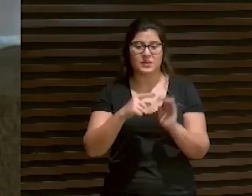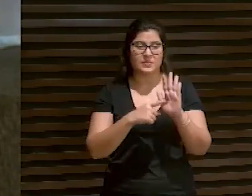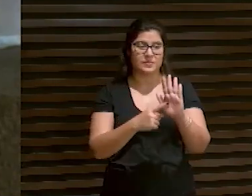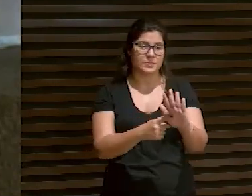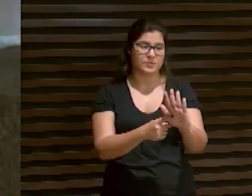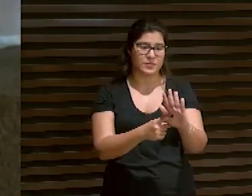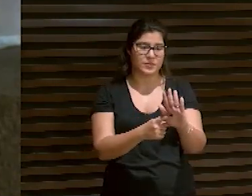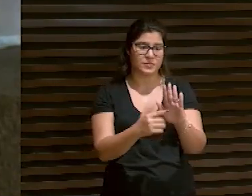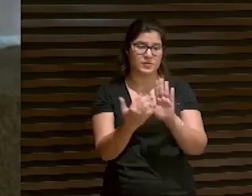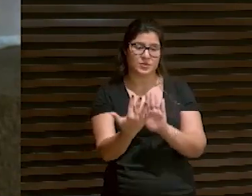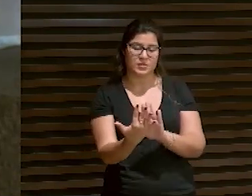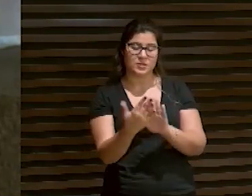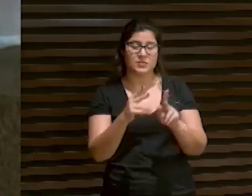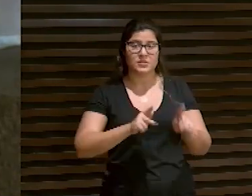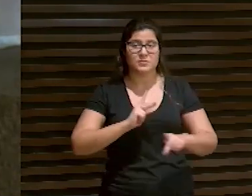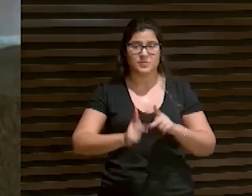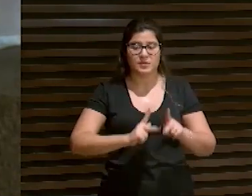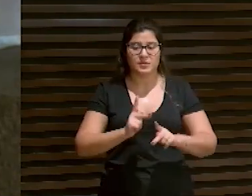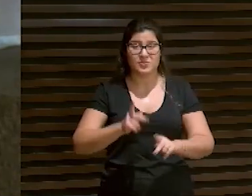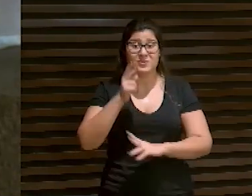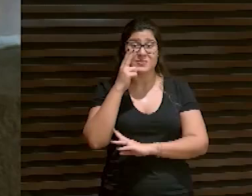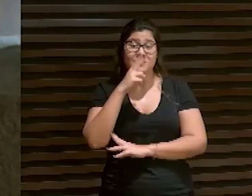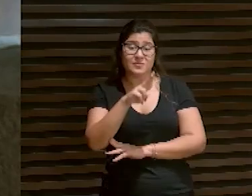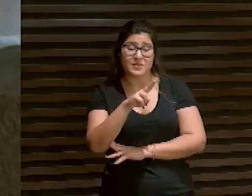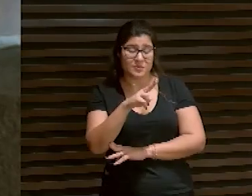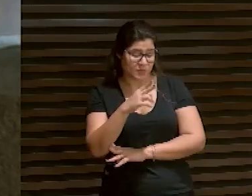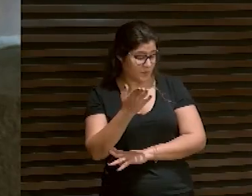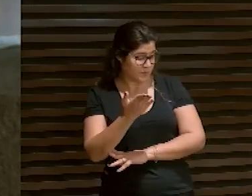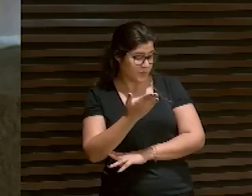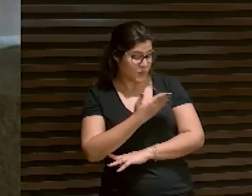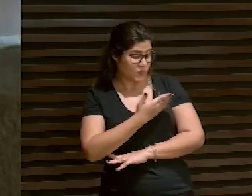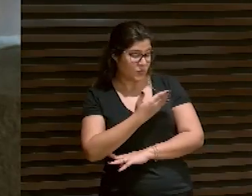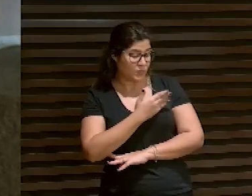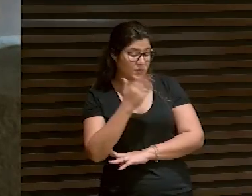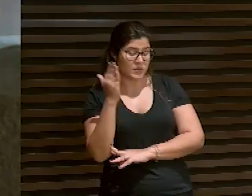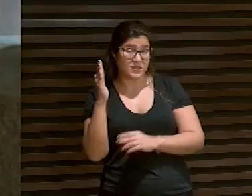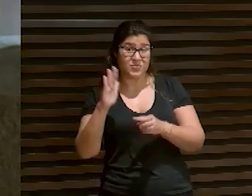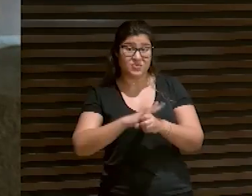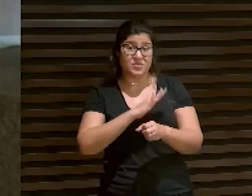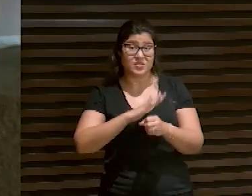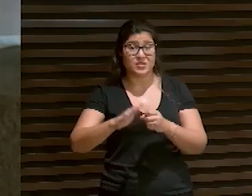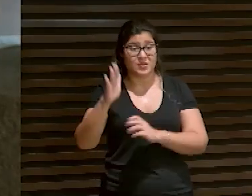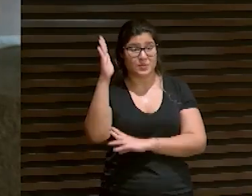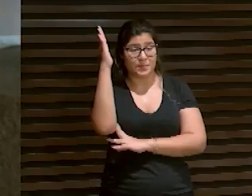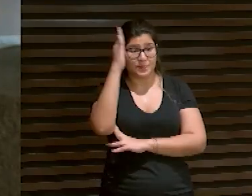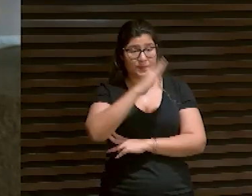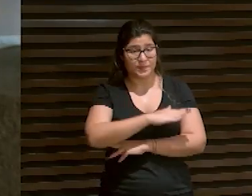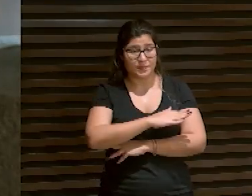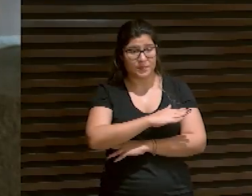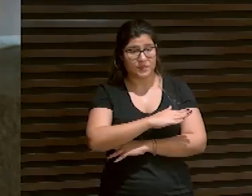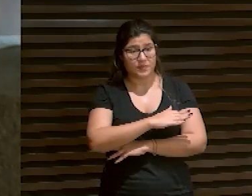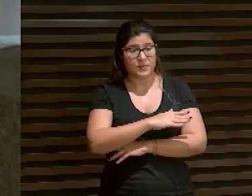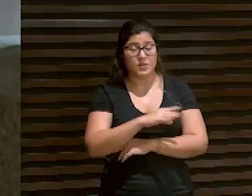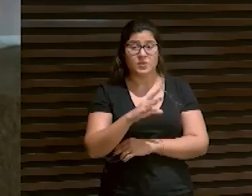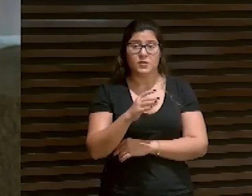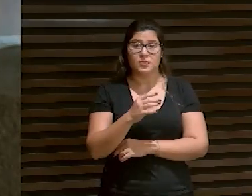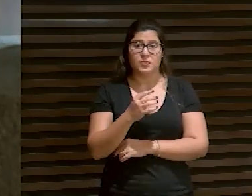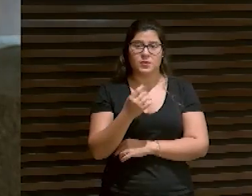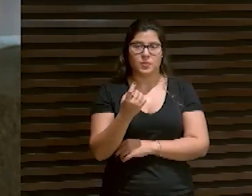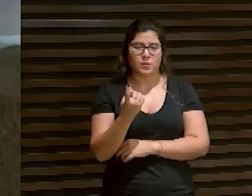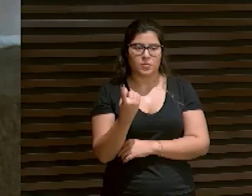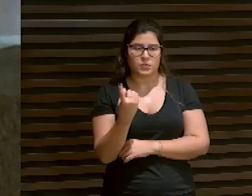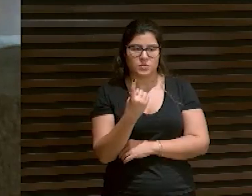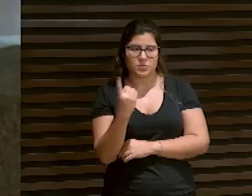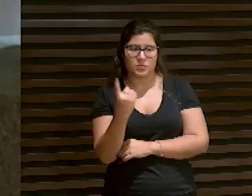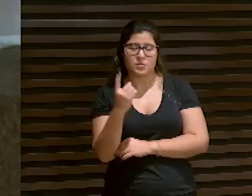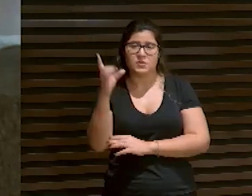nós vemos sobre quanta maldade estava no seu coração. Quando Jonas estava apenas com Deus, o seu coração